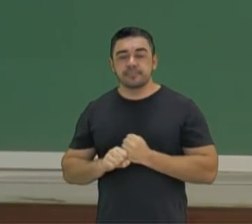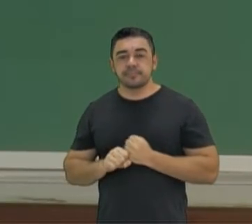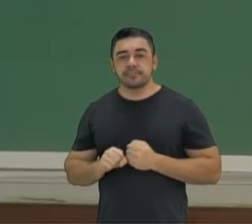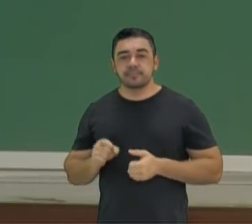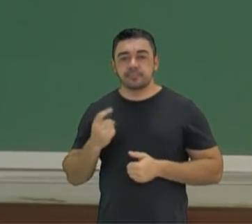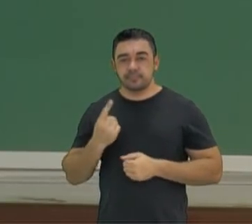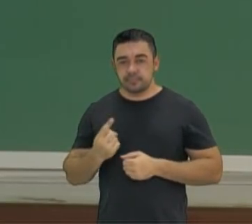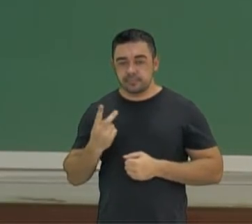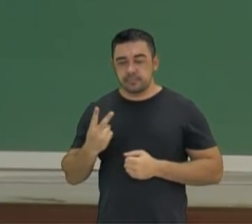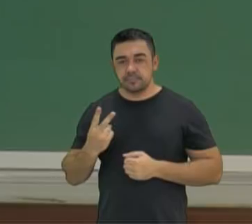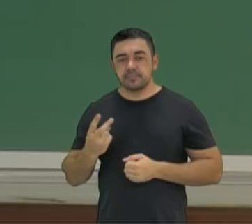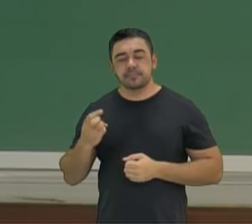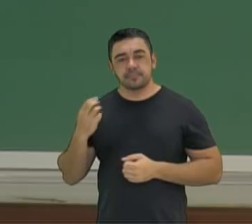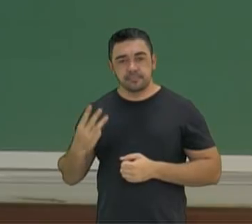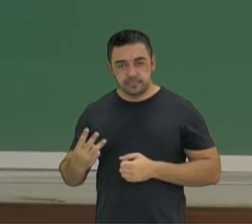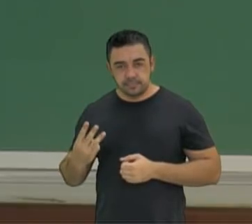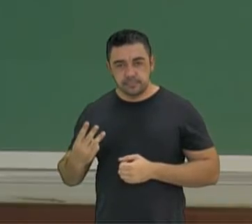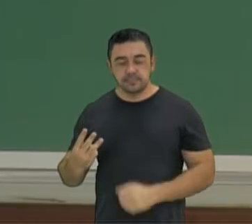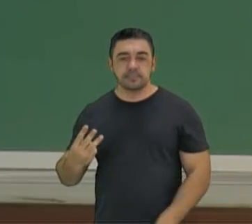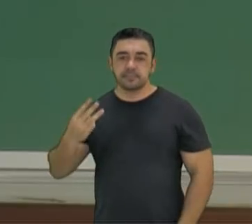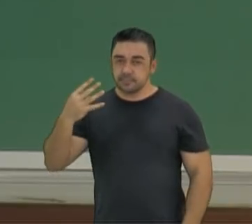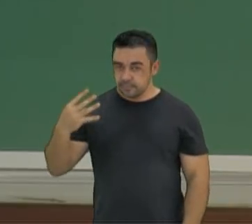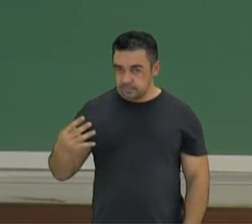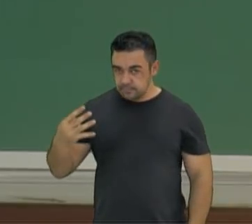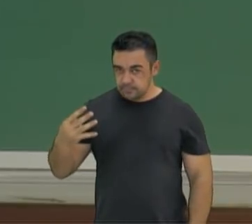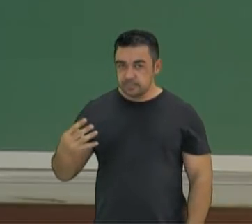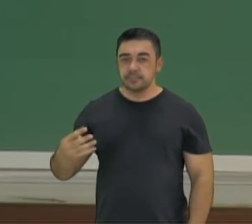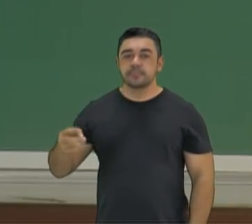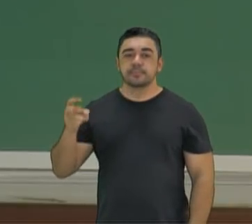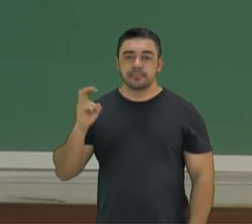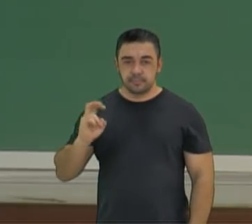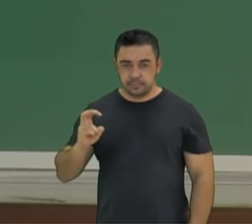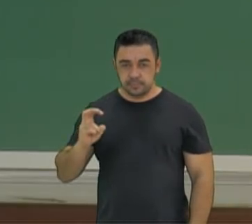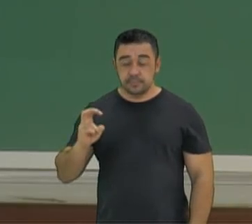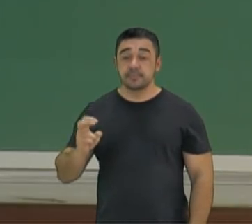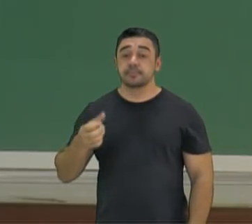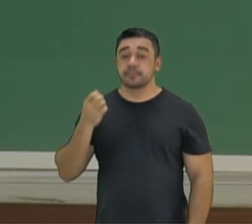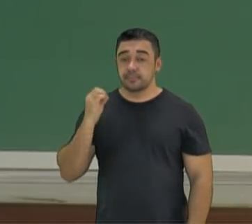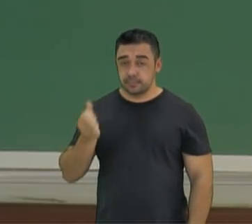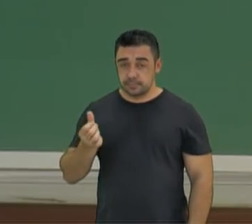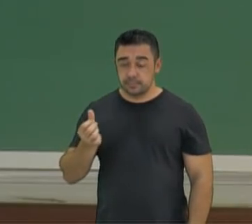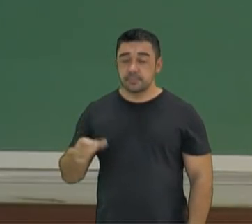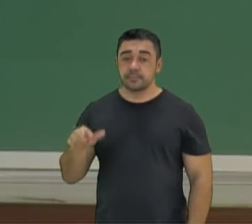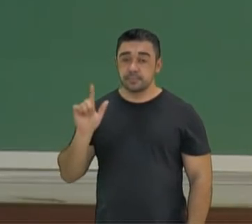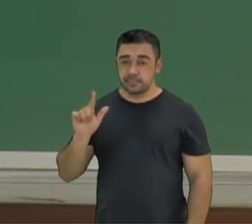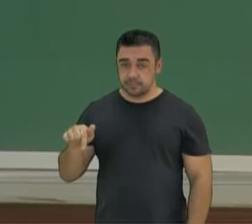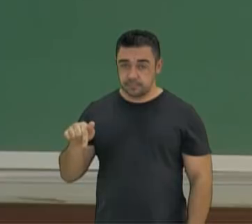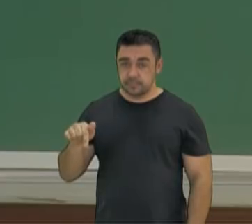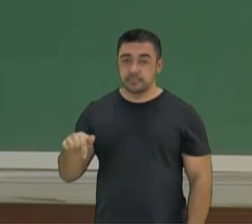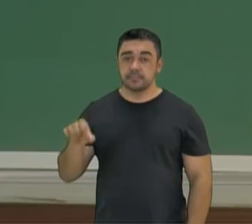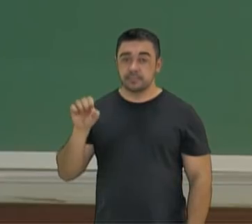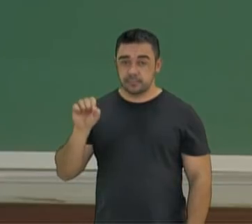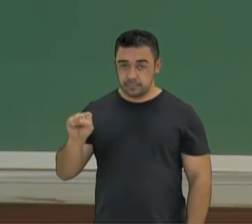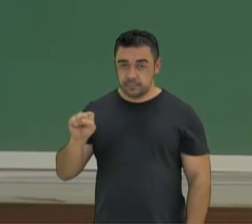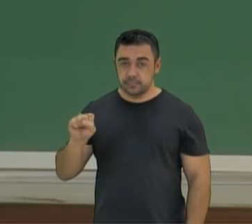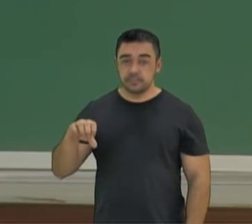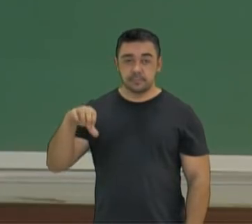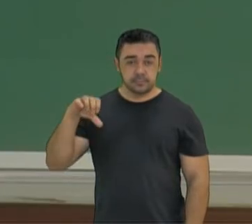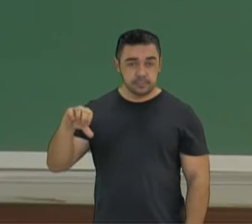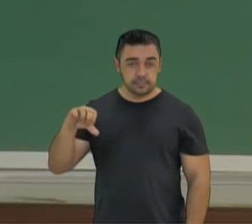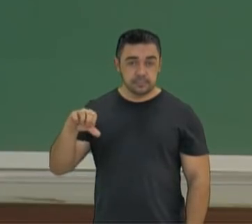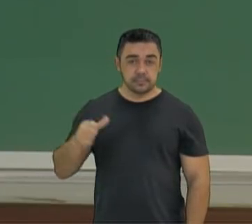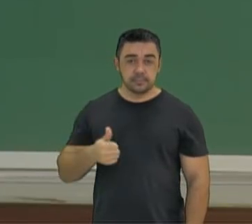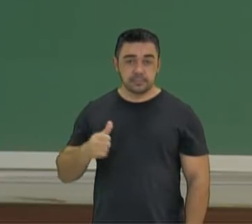1, 2, 3, 4, 5, 6, 7,